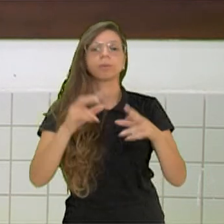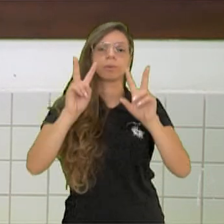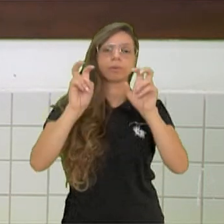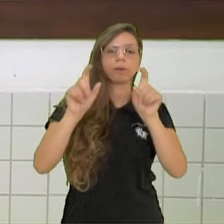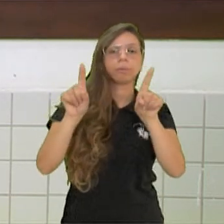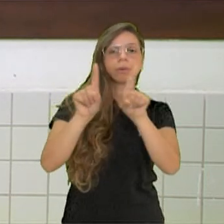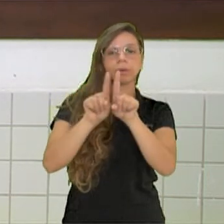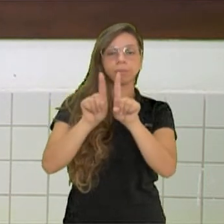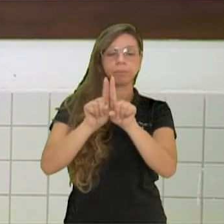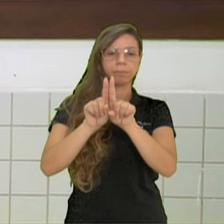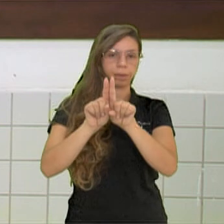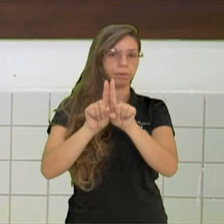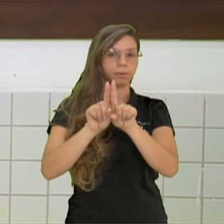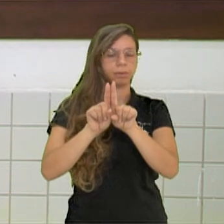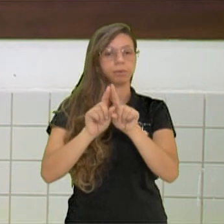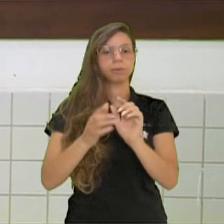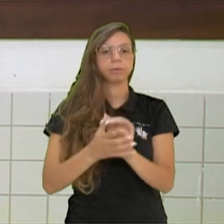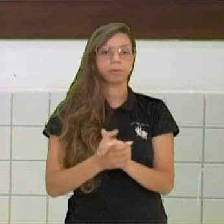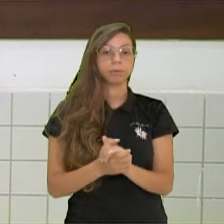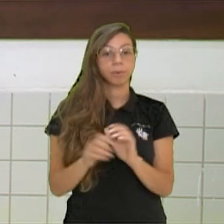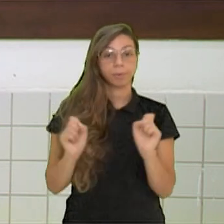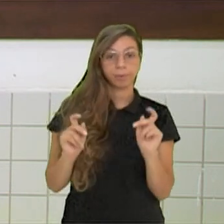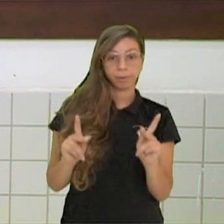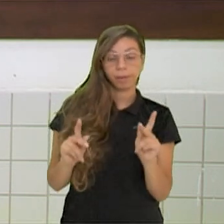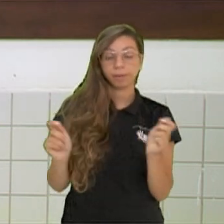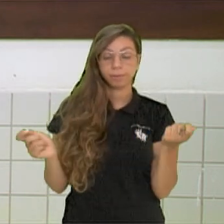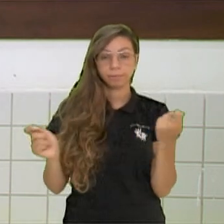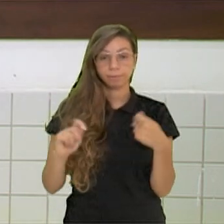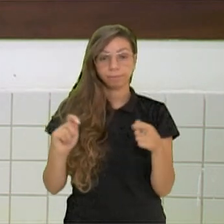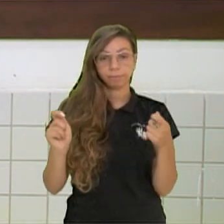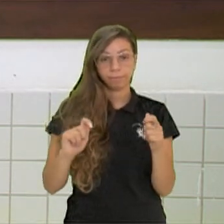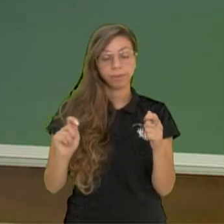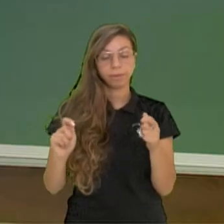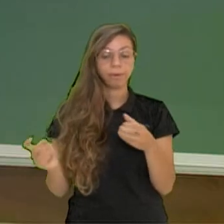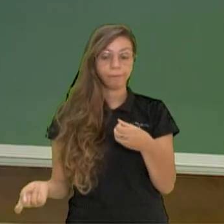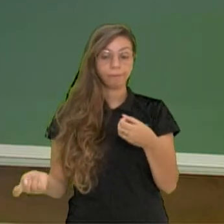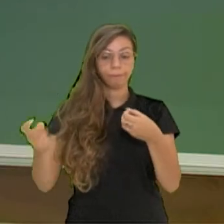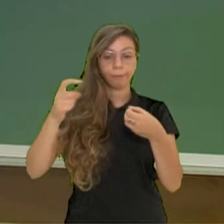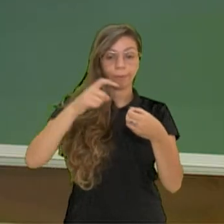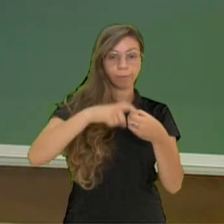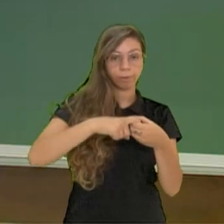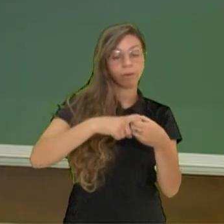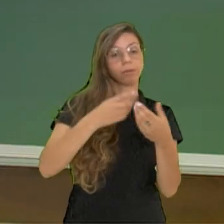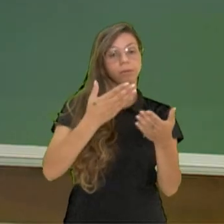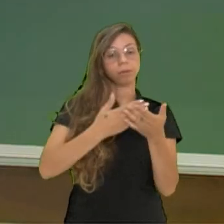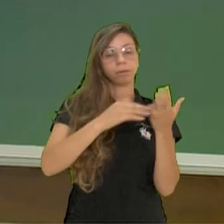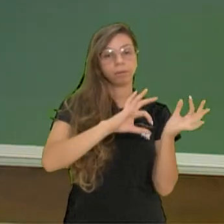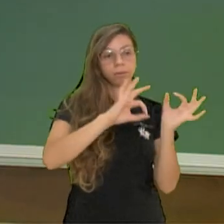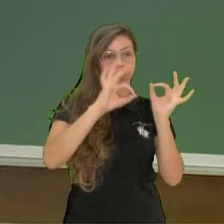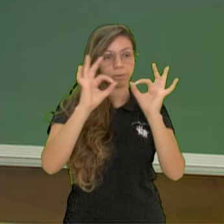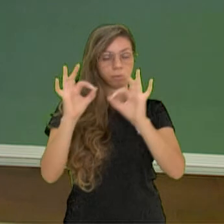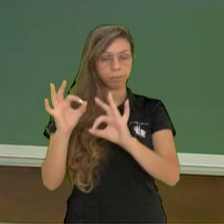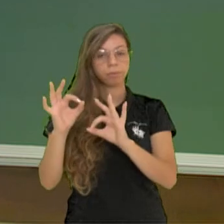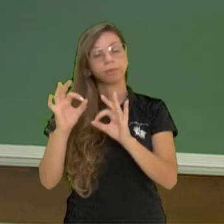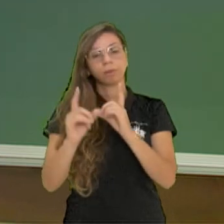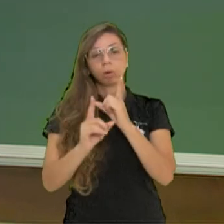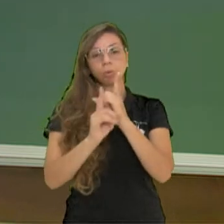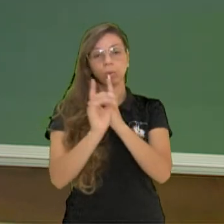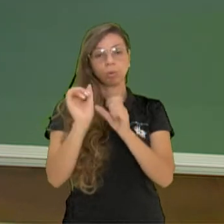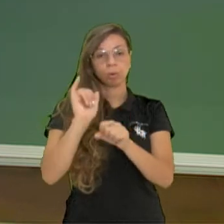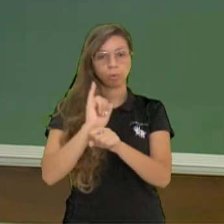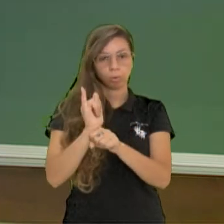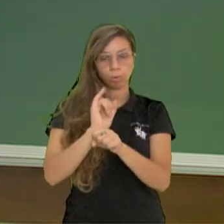uma olhada se você perdeu alguma coisa. Certo? Sempre que você precisar revisar algum conteúdo, as aulas estão disponíveis.